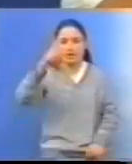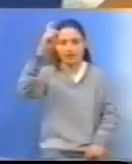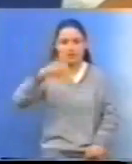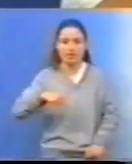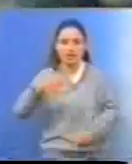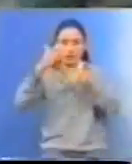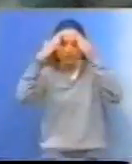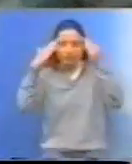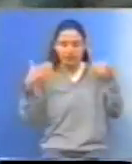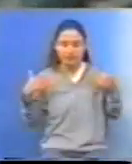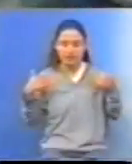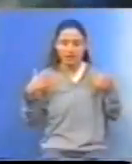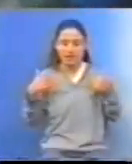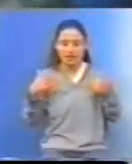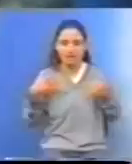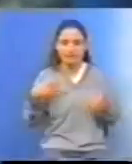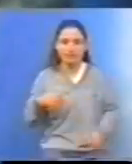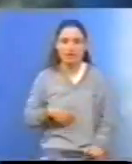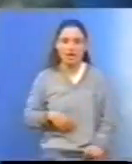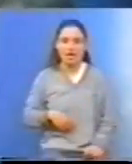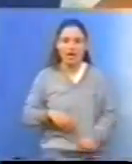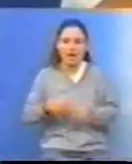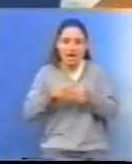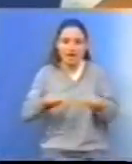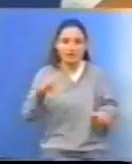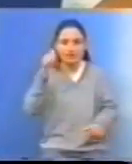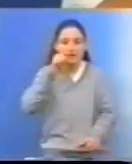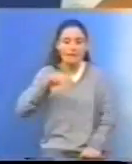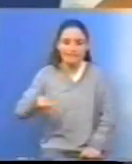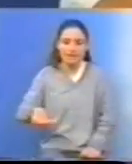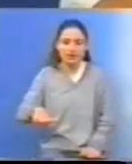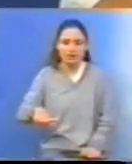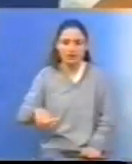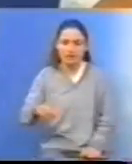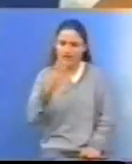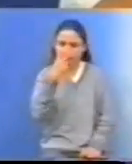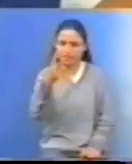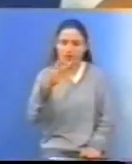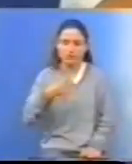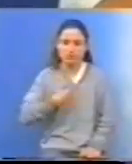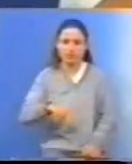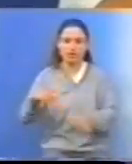lugar. Se você é chamada para ser religiosa, se você é